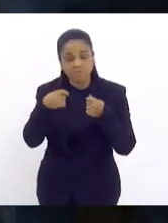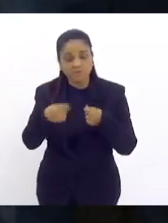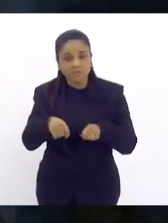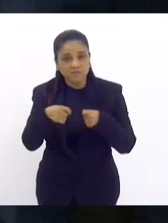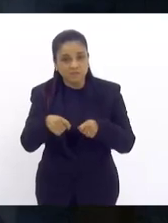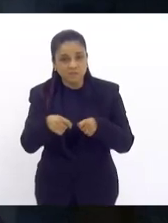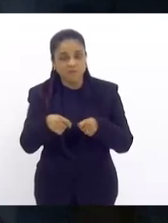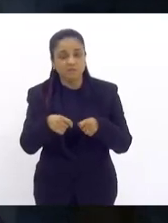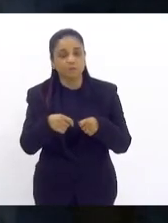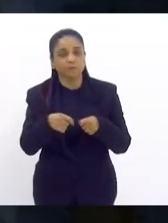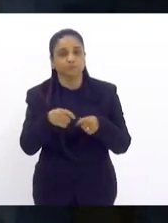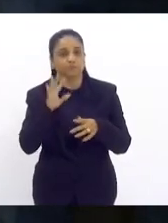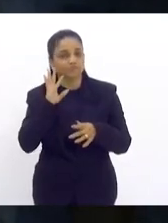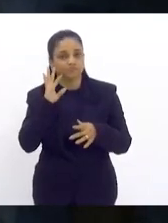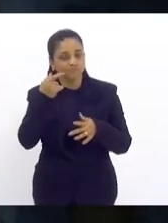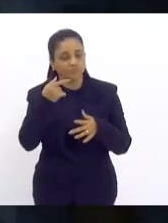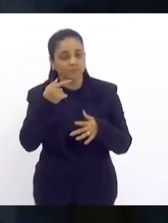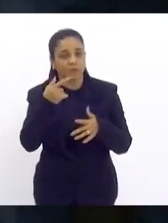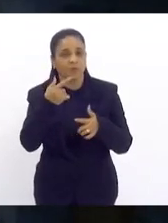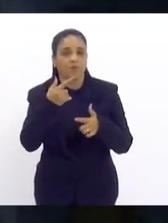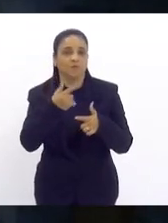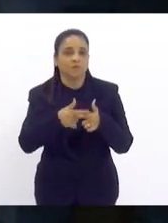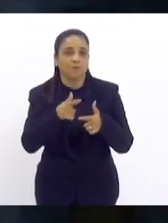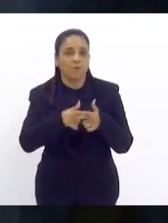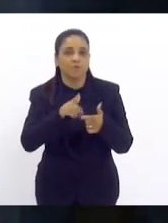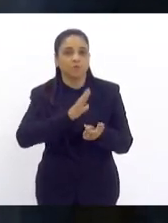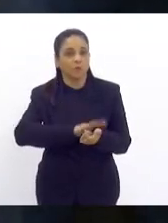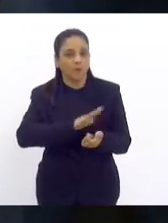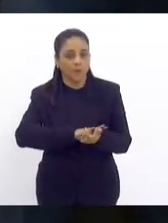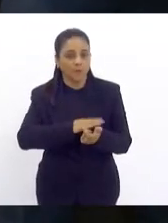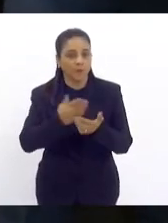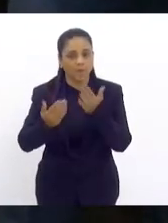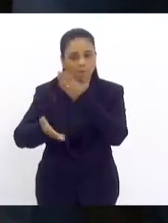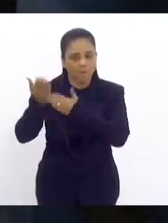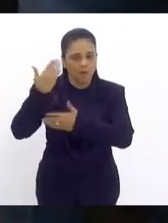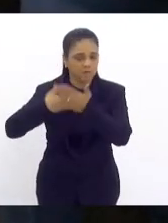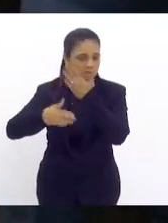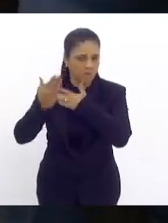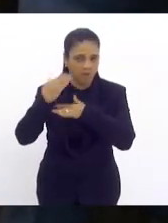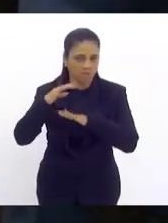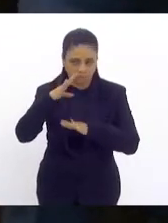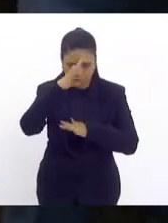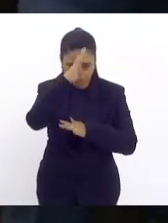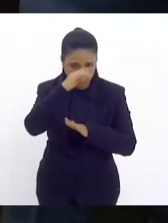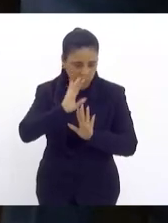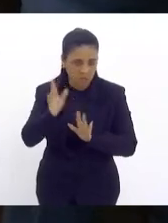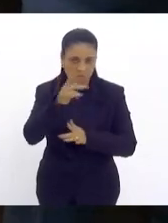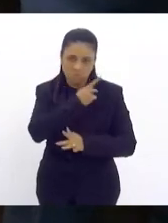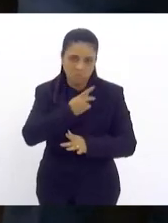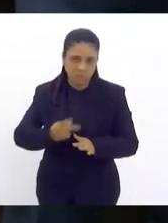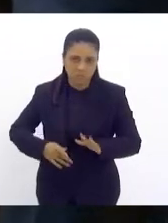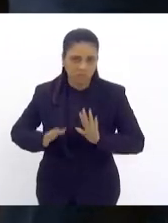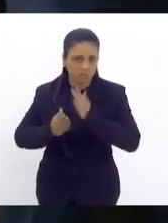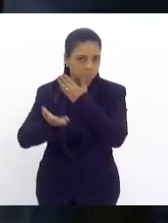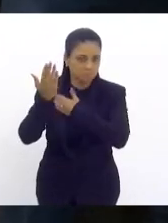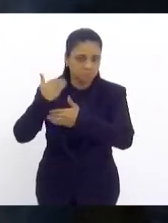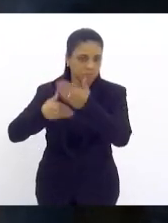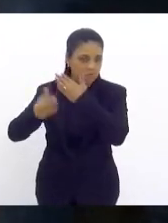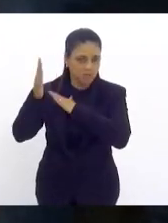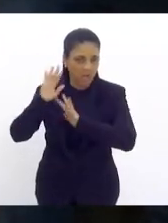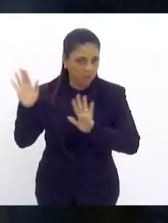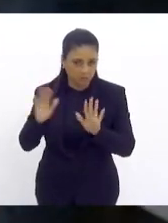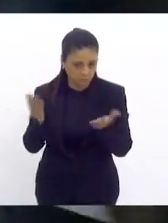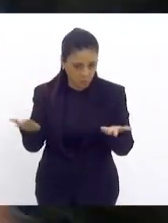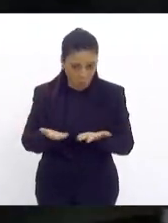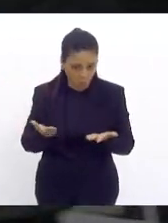do momento o passado fica no passado presente bolsonaro não é presidente da república na ocasião em que